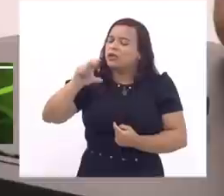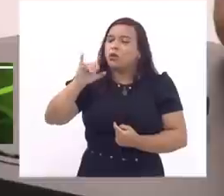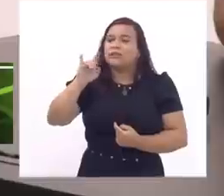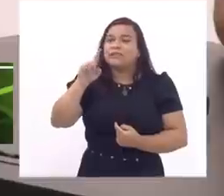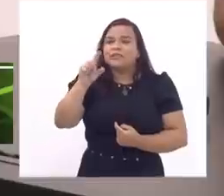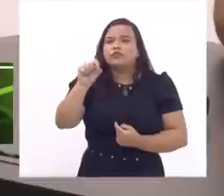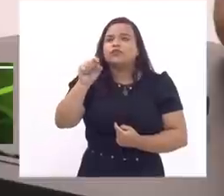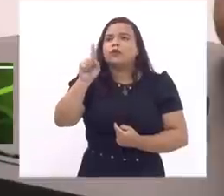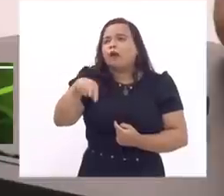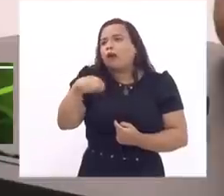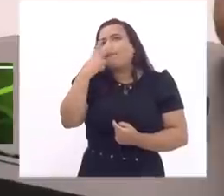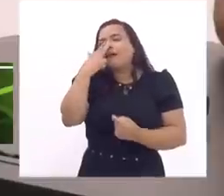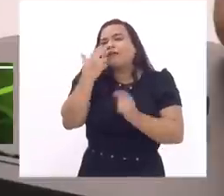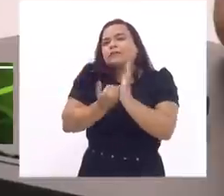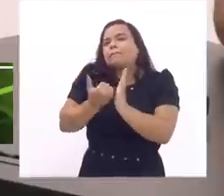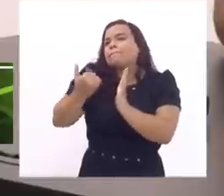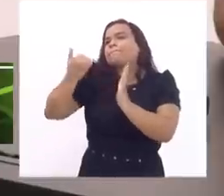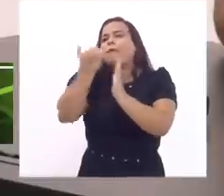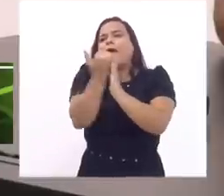inúmeras formas de